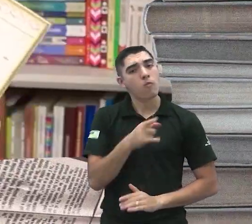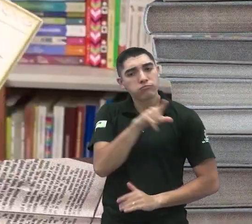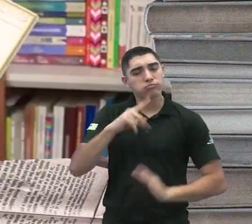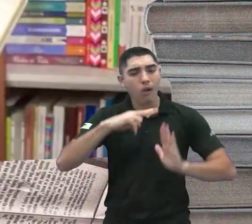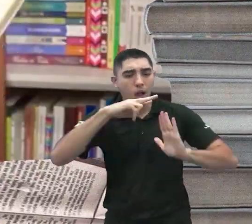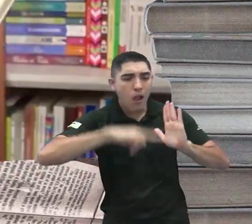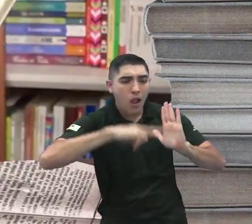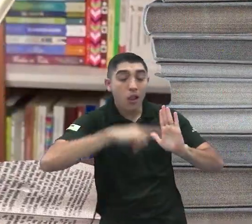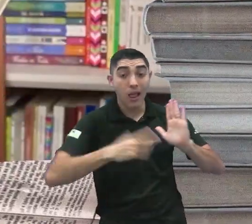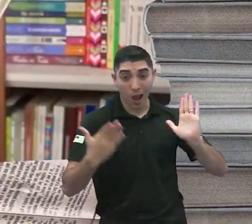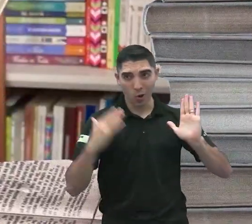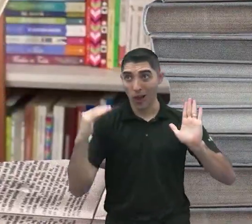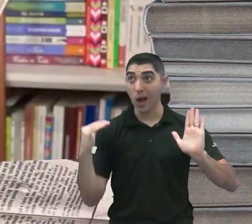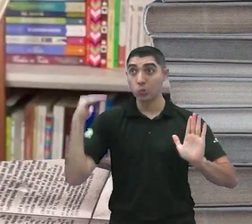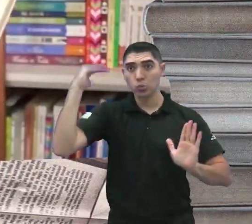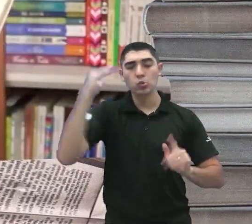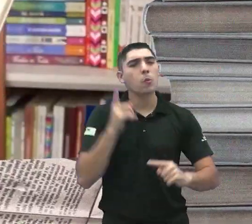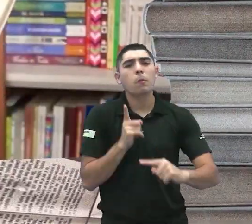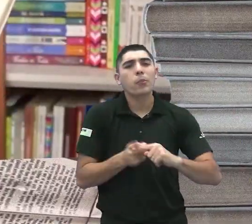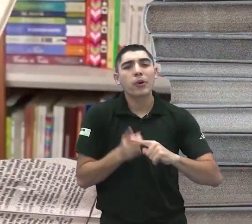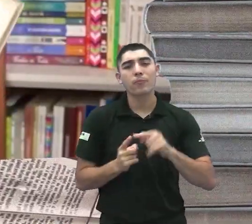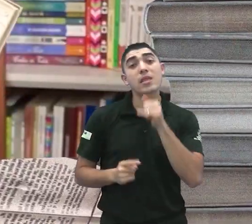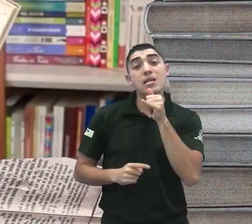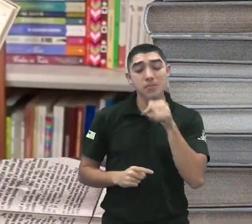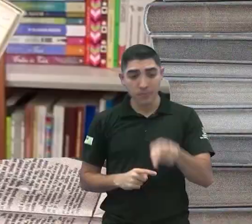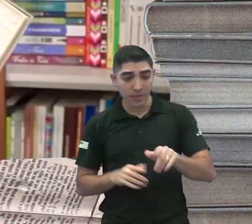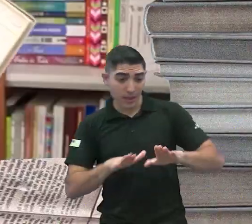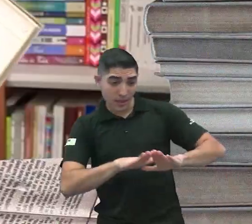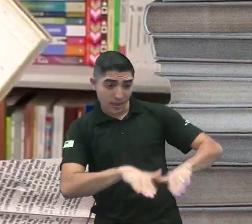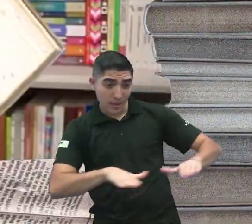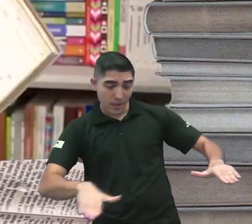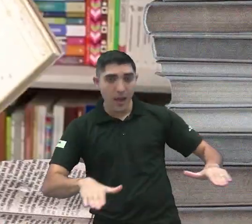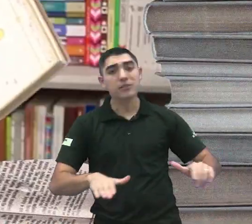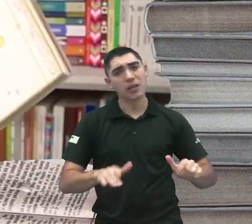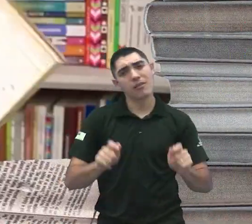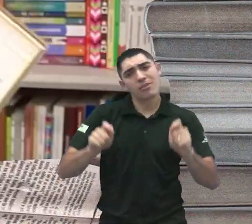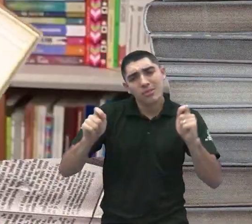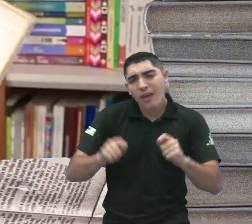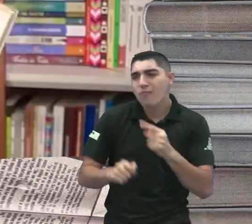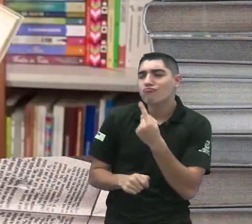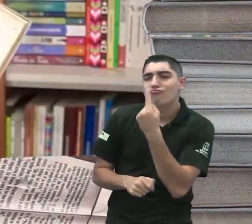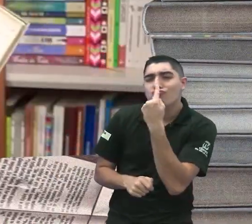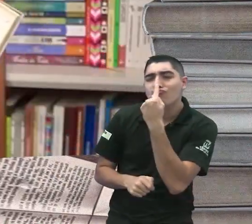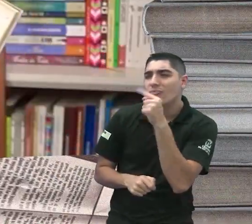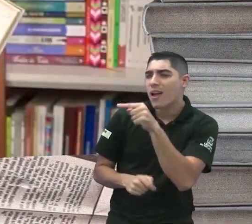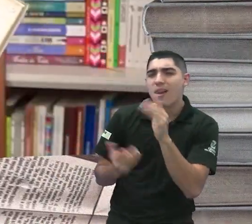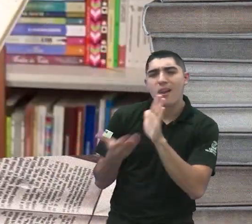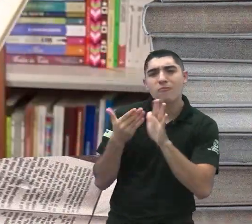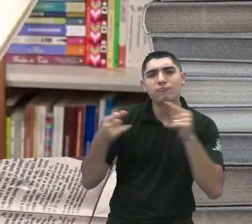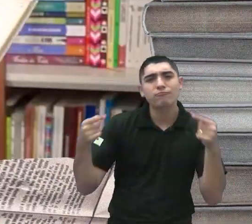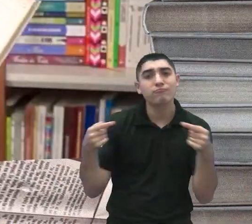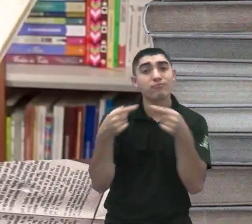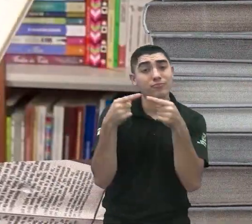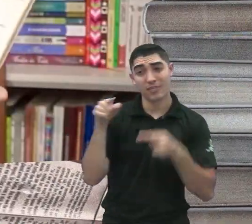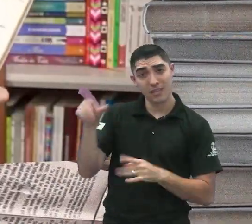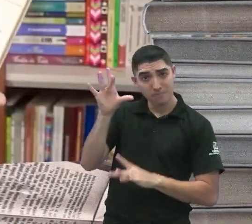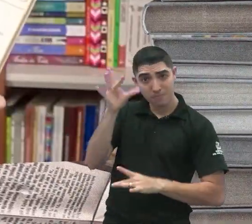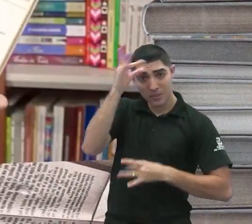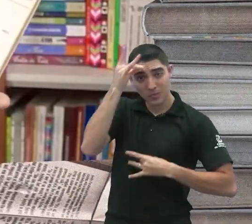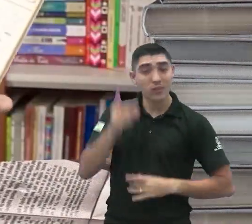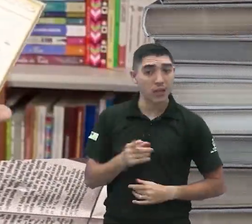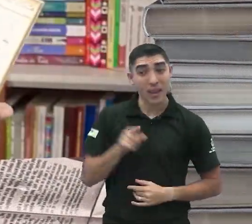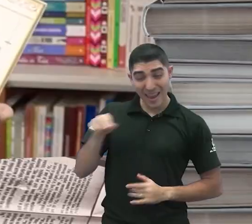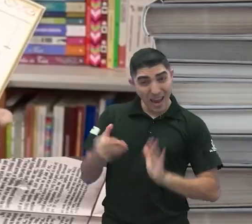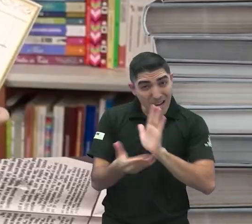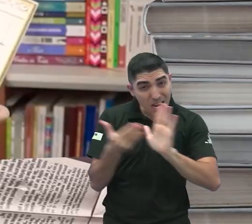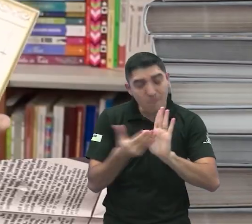na infância, porque as crianças elas podem ter a chance de criar uma afinidade com esse personagem, porque esse livro aqui, esse é um